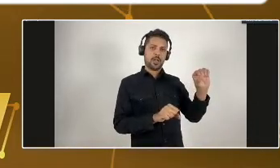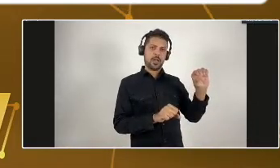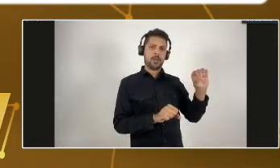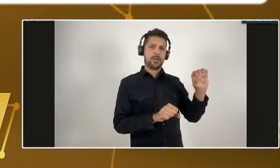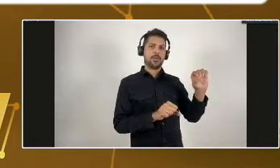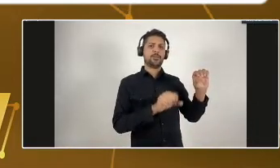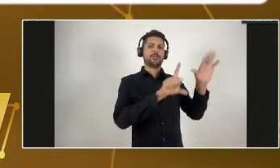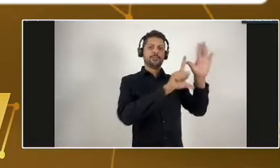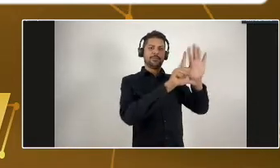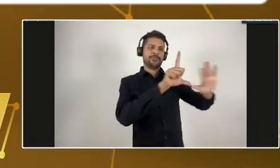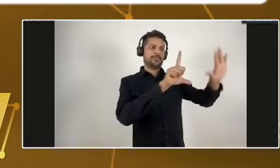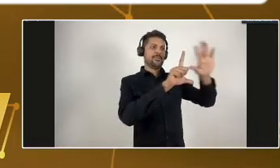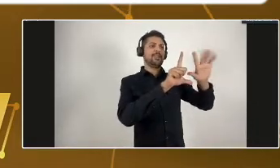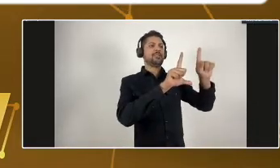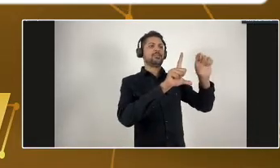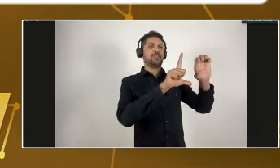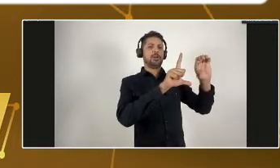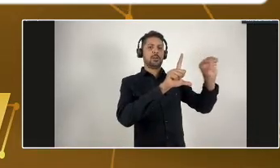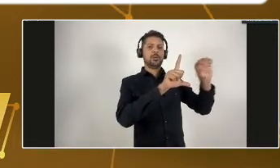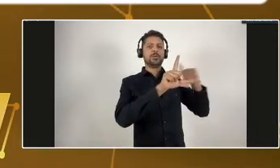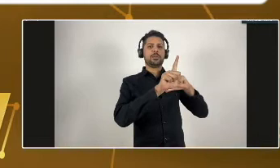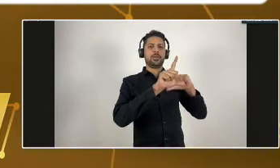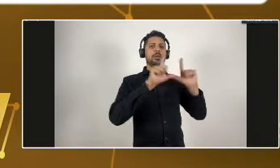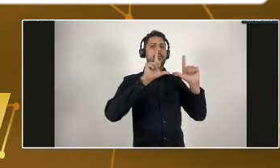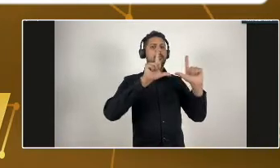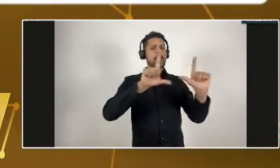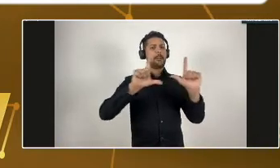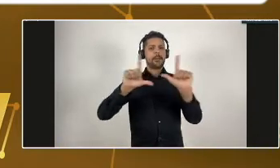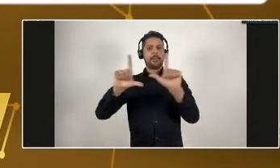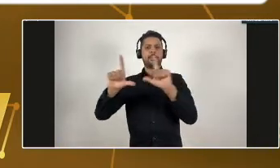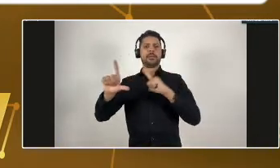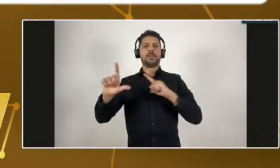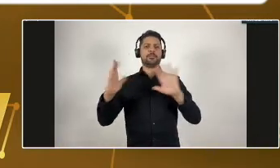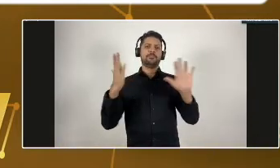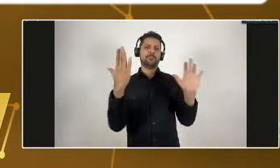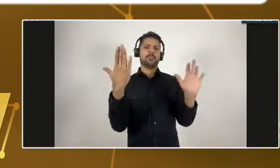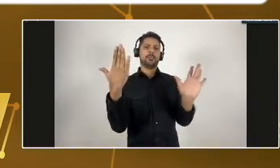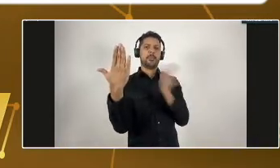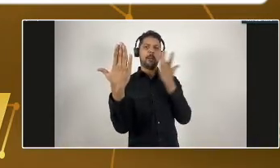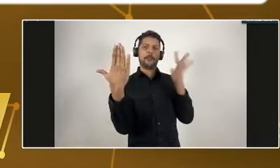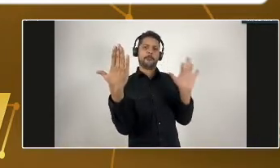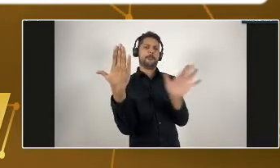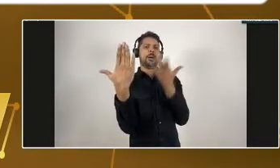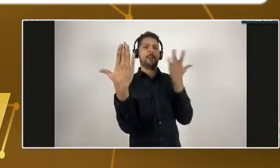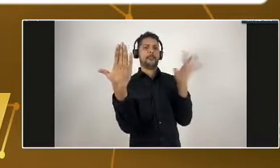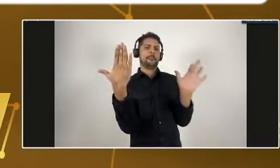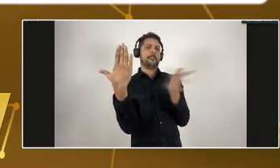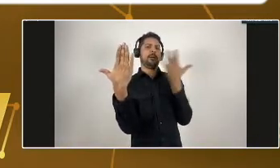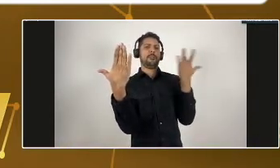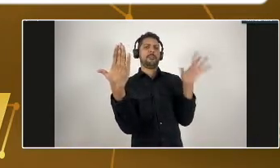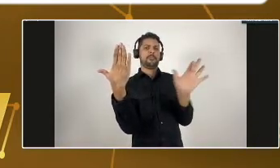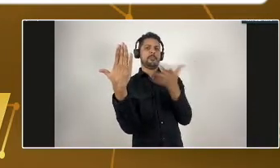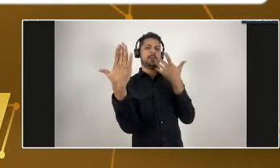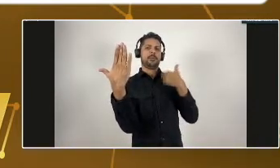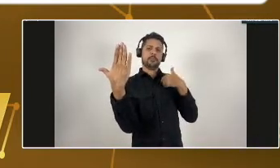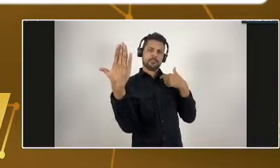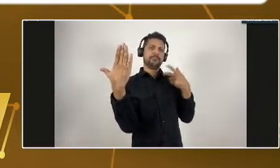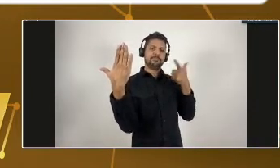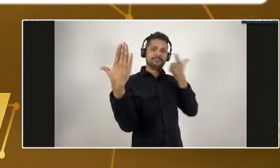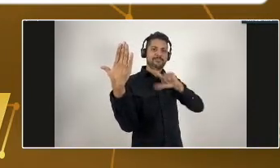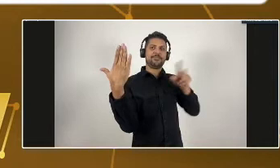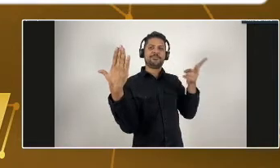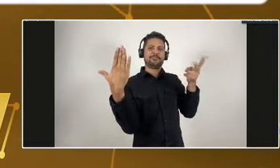várias outras aplicações que, indo aqui, passeando pelo carrossel, vocês podem ver. Outras aplicações